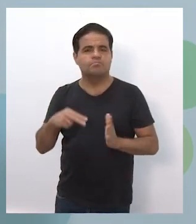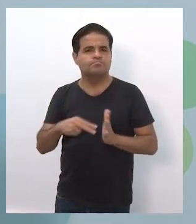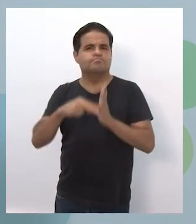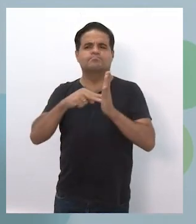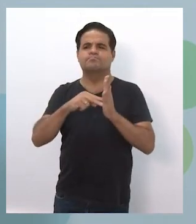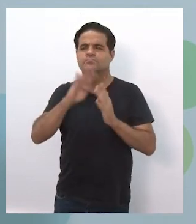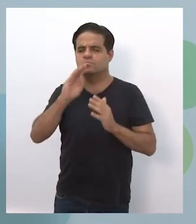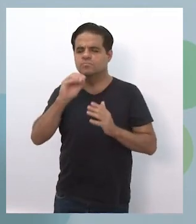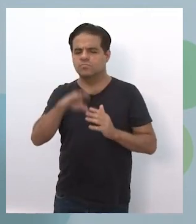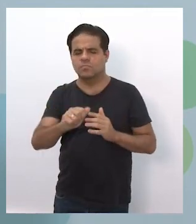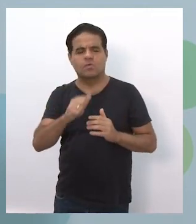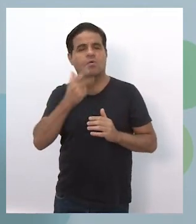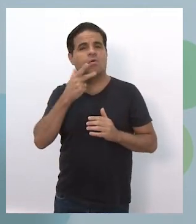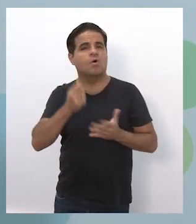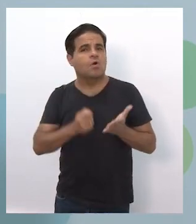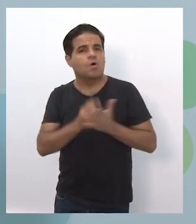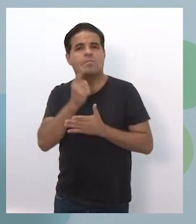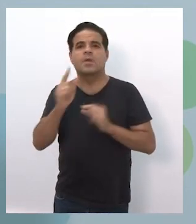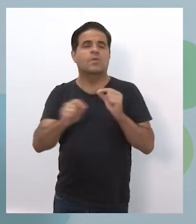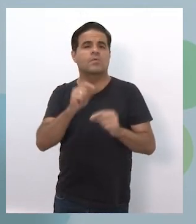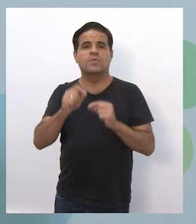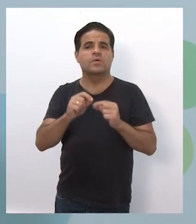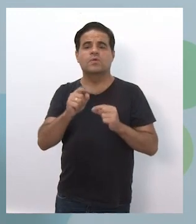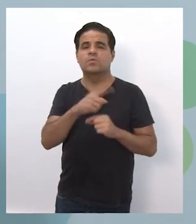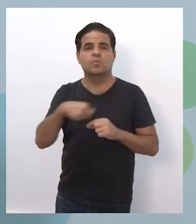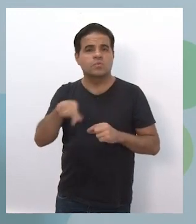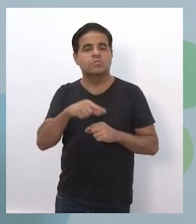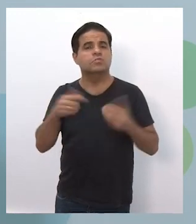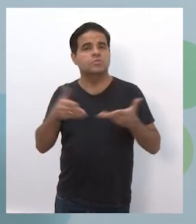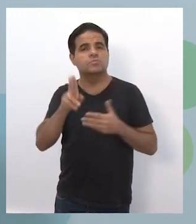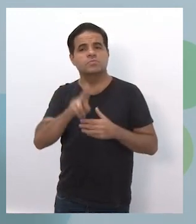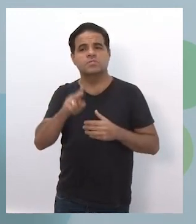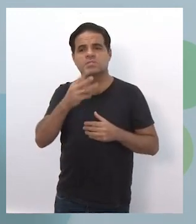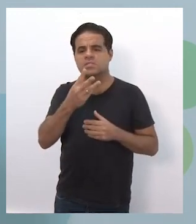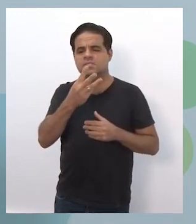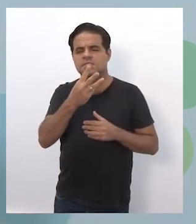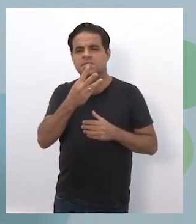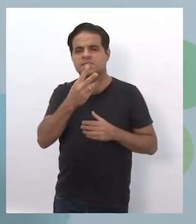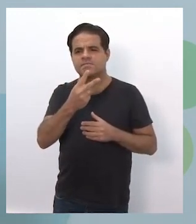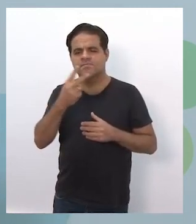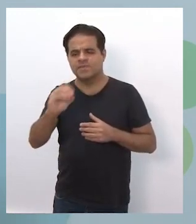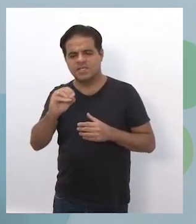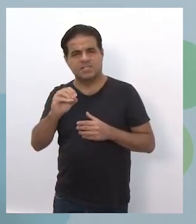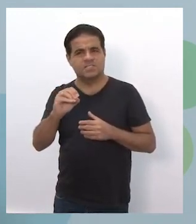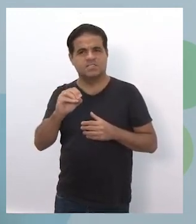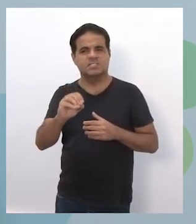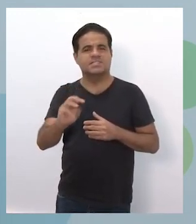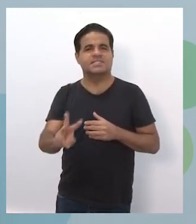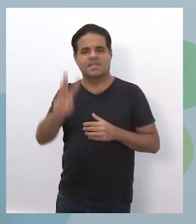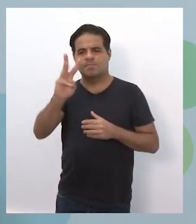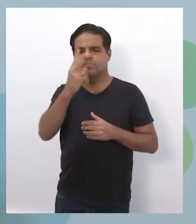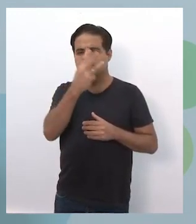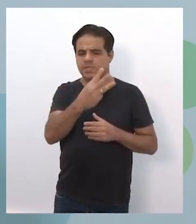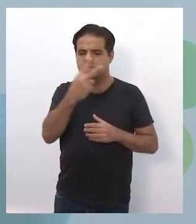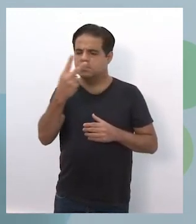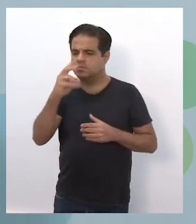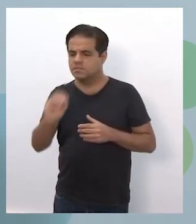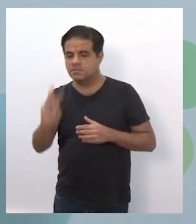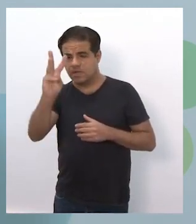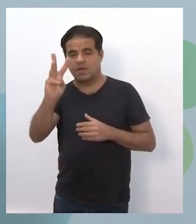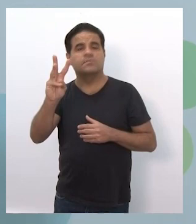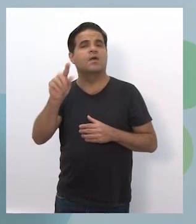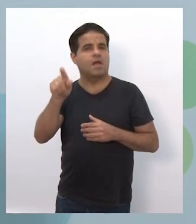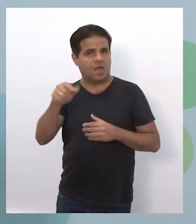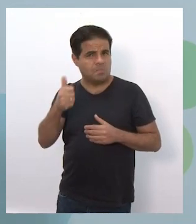para poder comprar. Hoje a gente está usando uma fonte de 300 watts, tá? 300 W ali. É uma